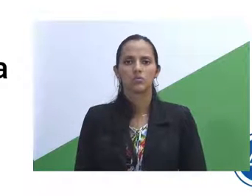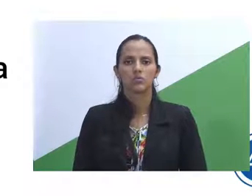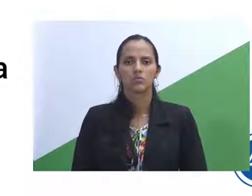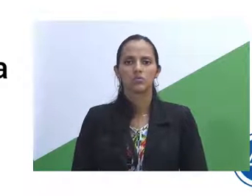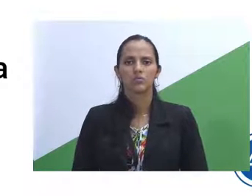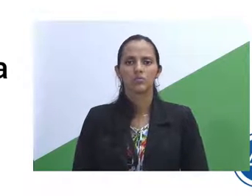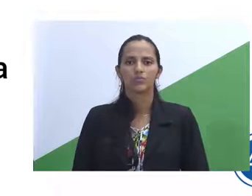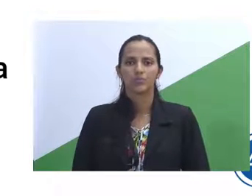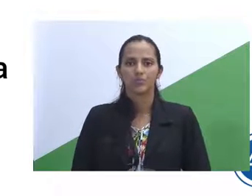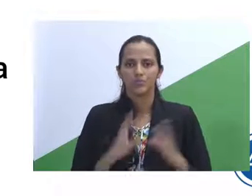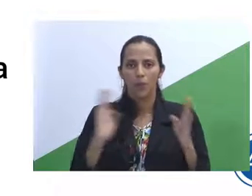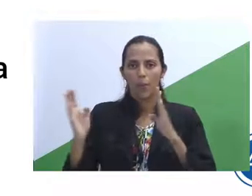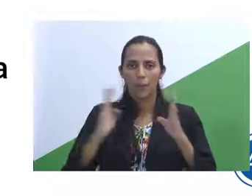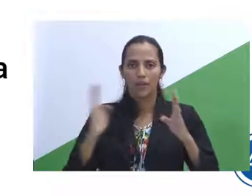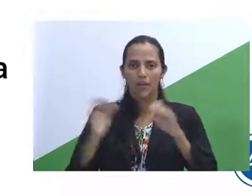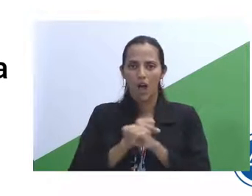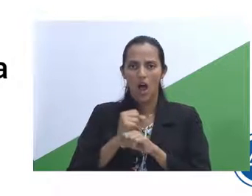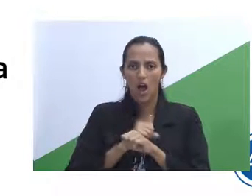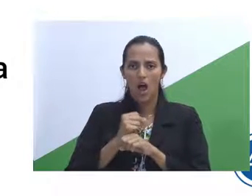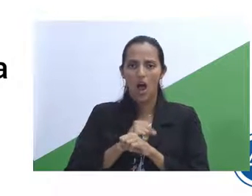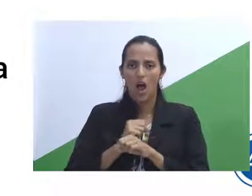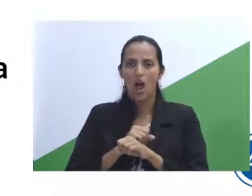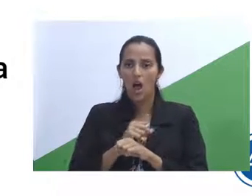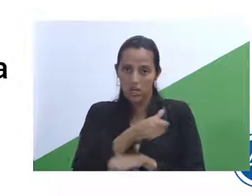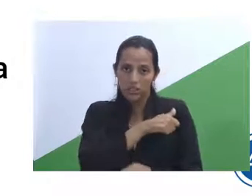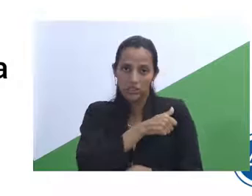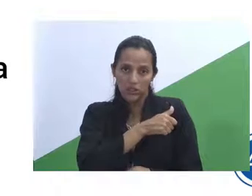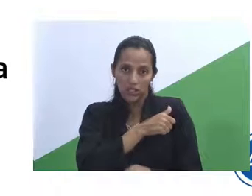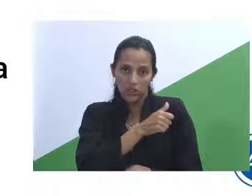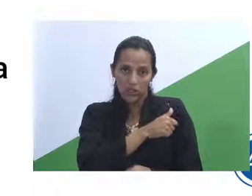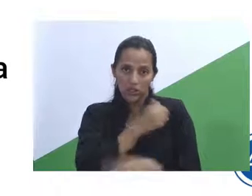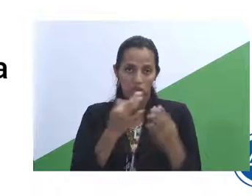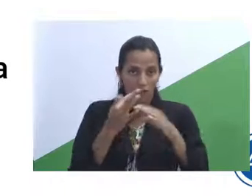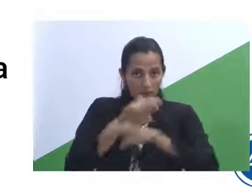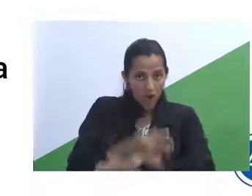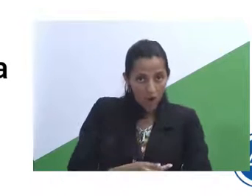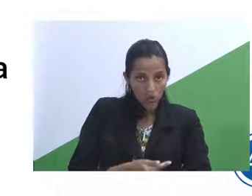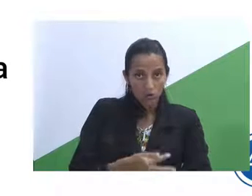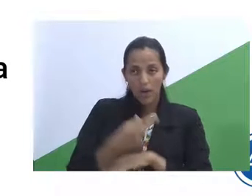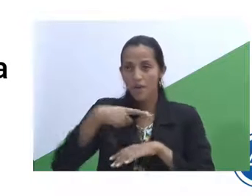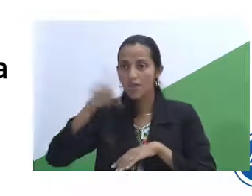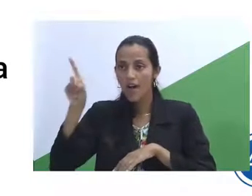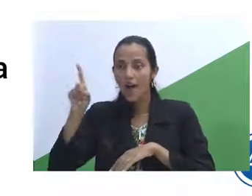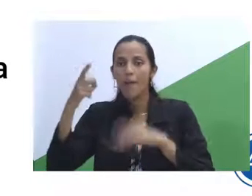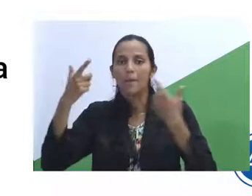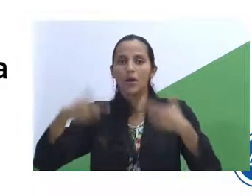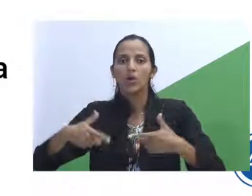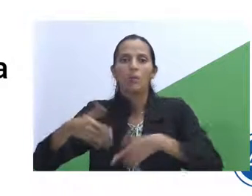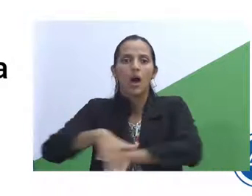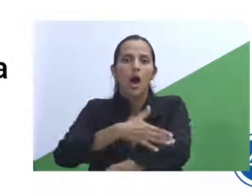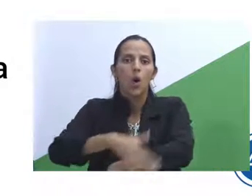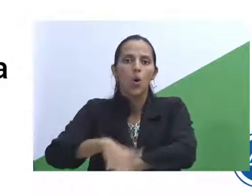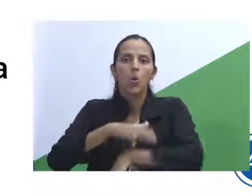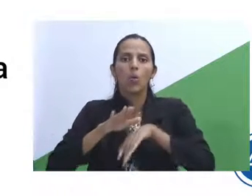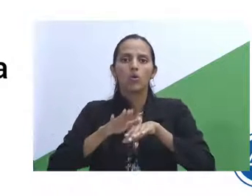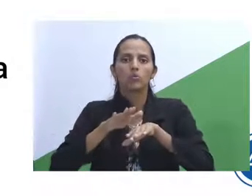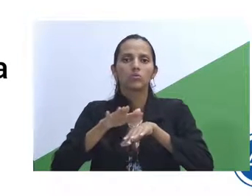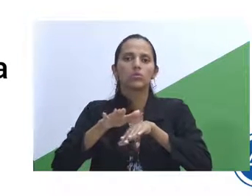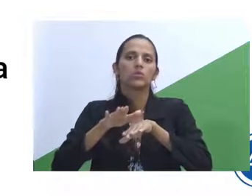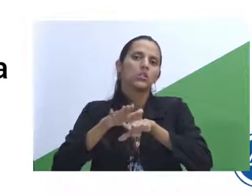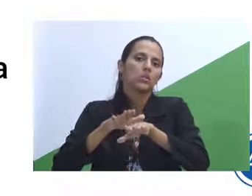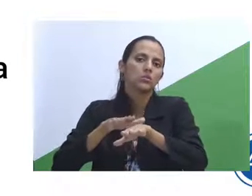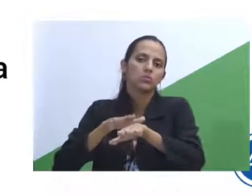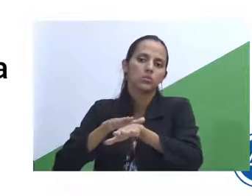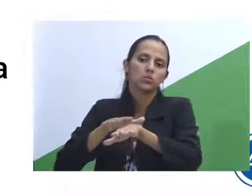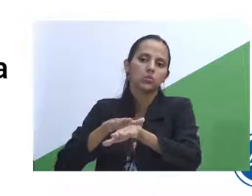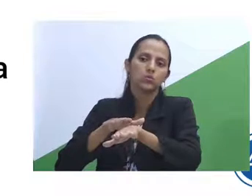Nesse mesmo ano, estudantes universitários, perdão, saem às ruas em passeata, então, contra esse governo, né, ou